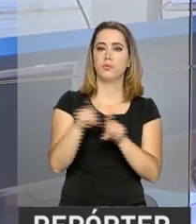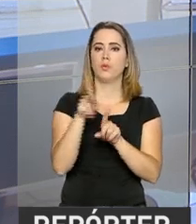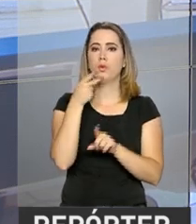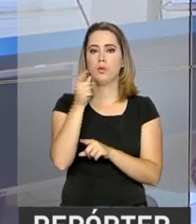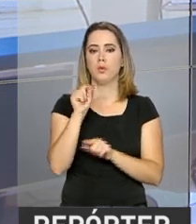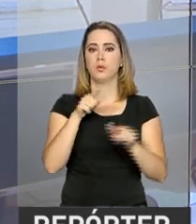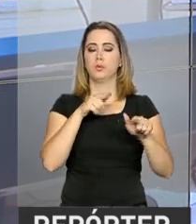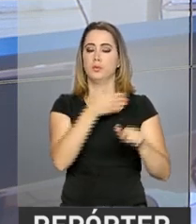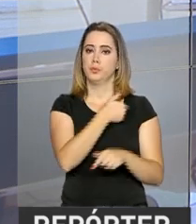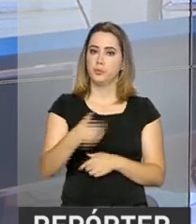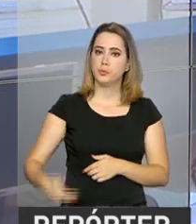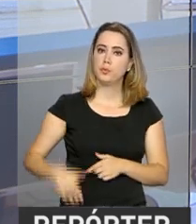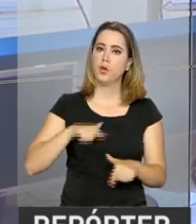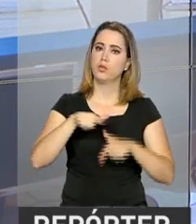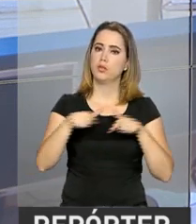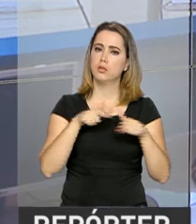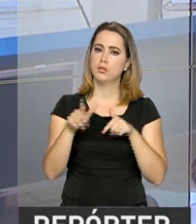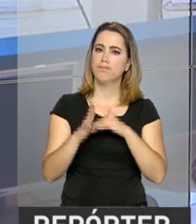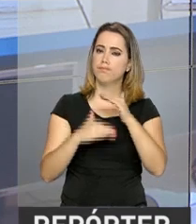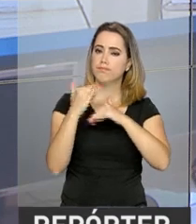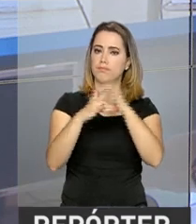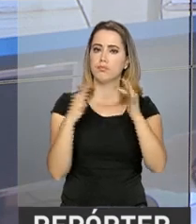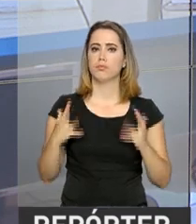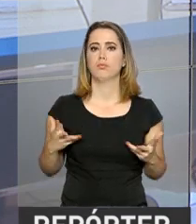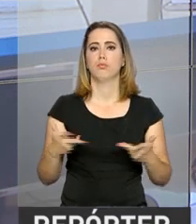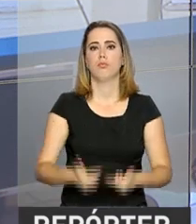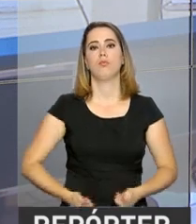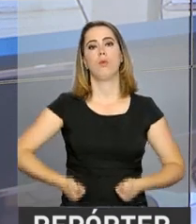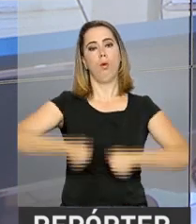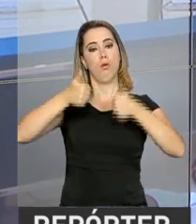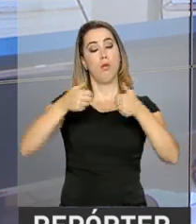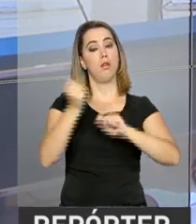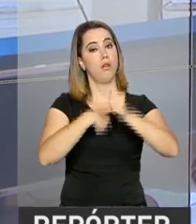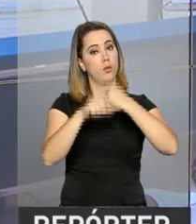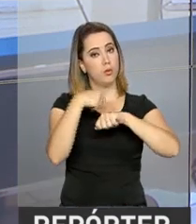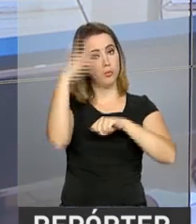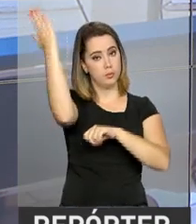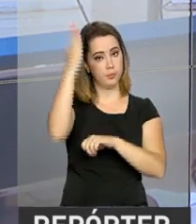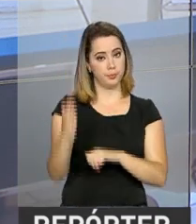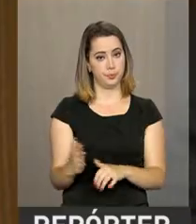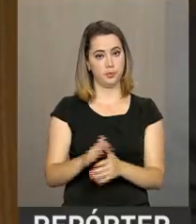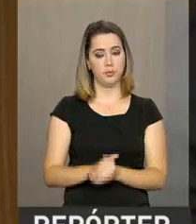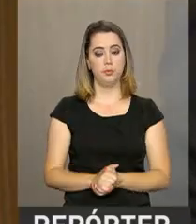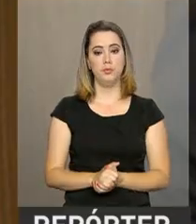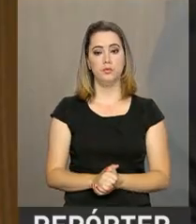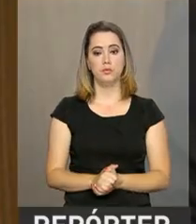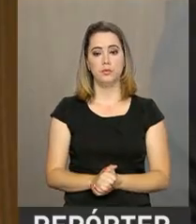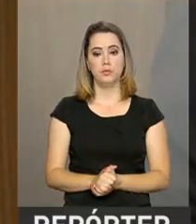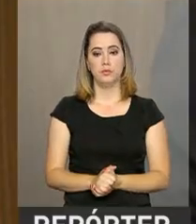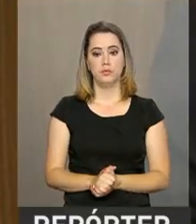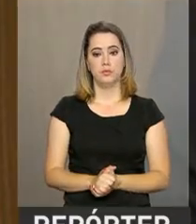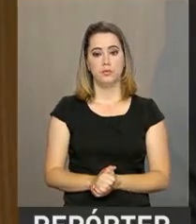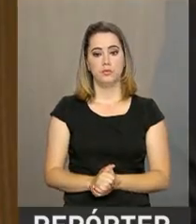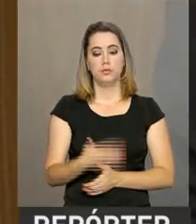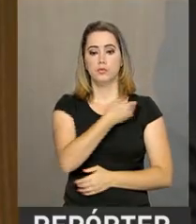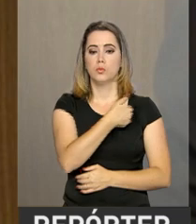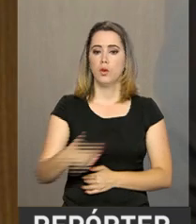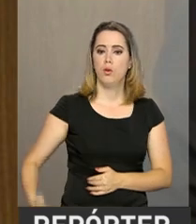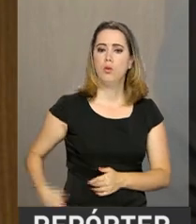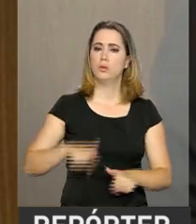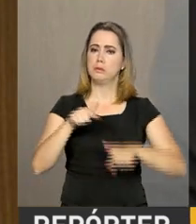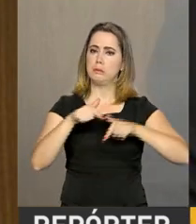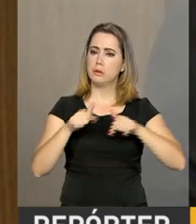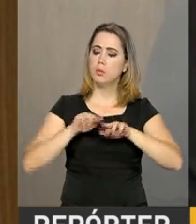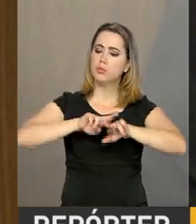está trabalhando para aumentar a eficiência e a produtividade da economia brasileira O governo Tem trabalhado em várias